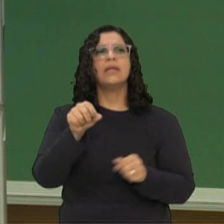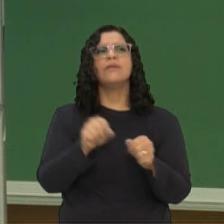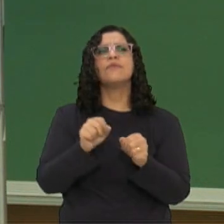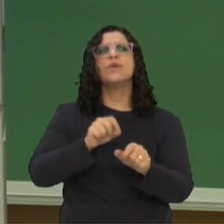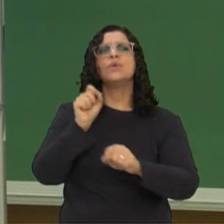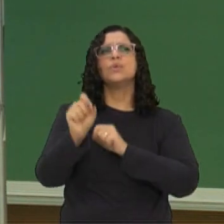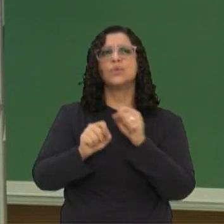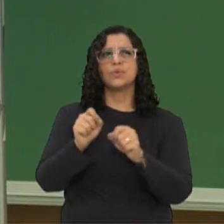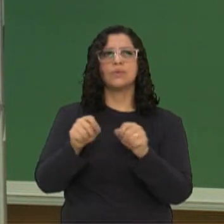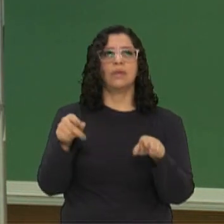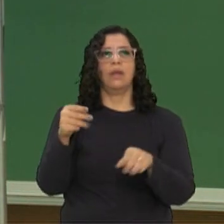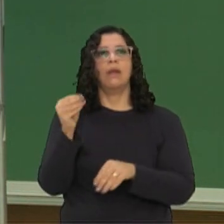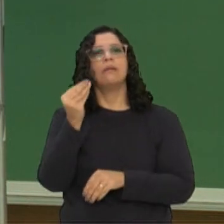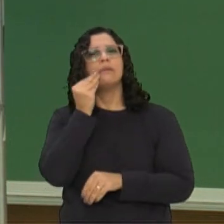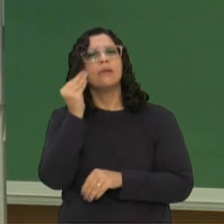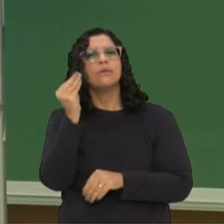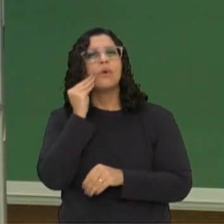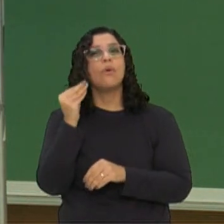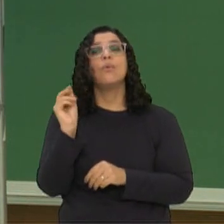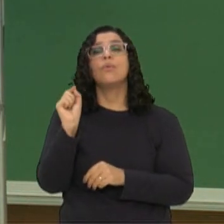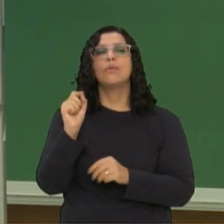fez esse experimento aqui, ó,